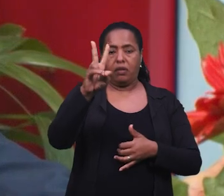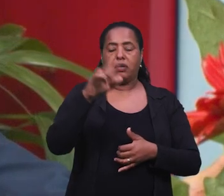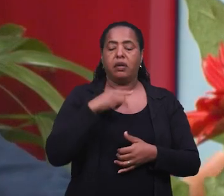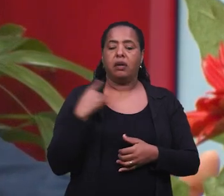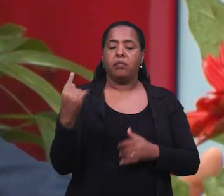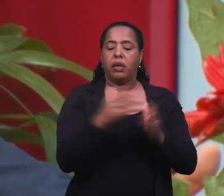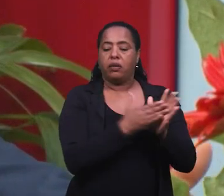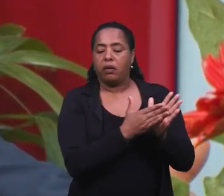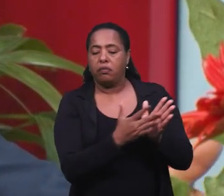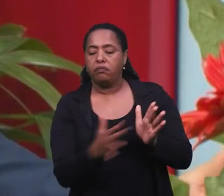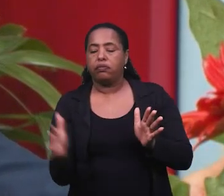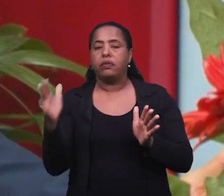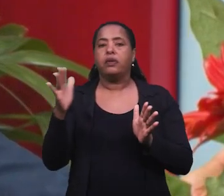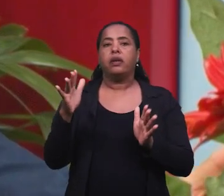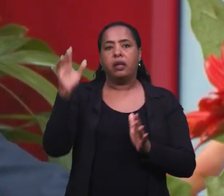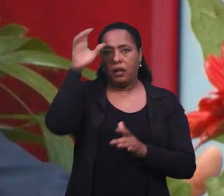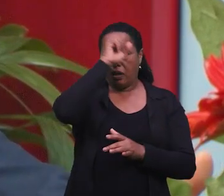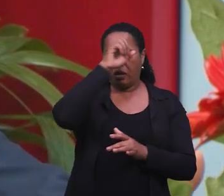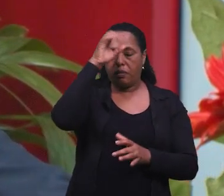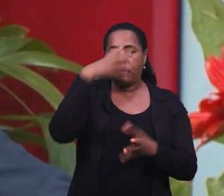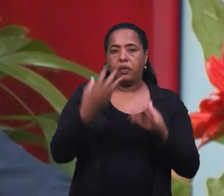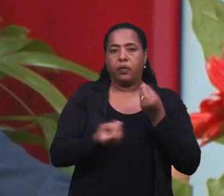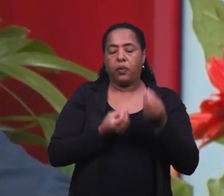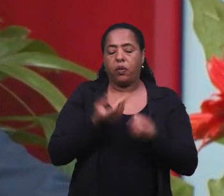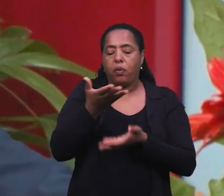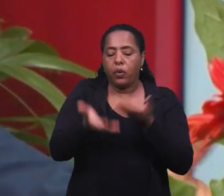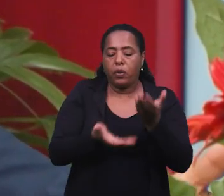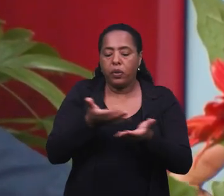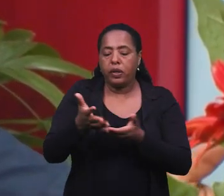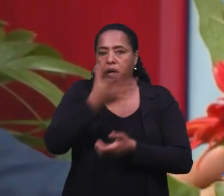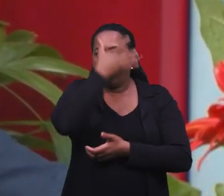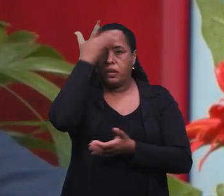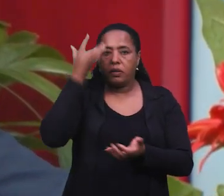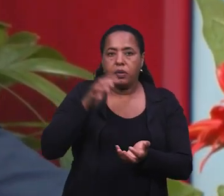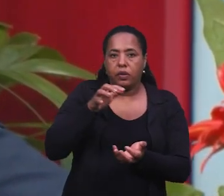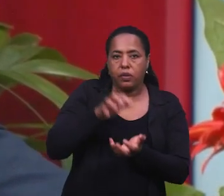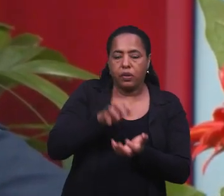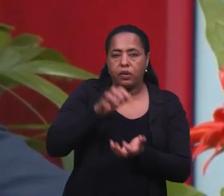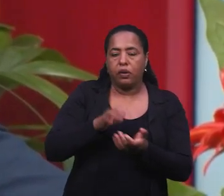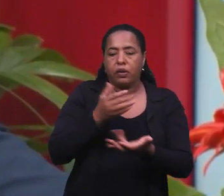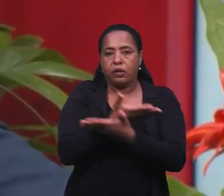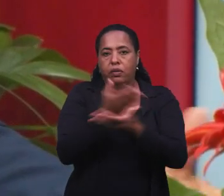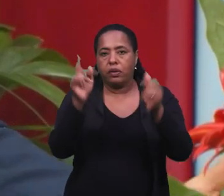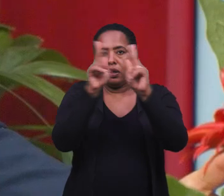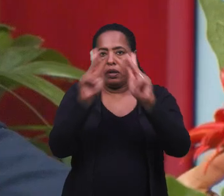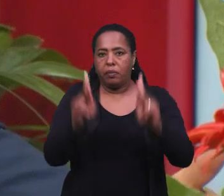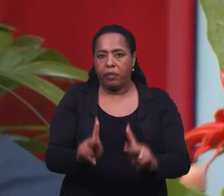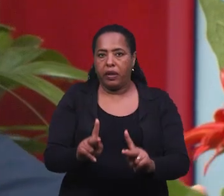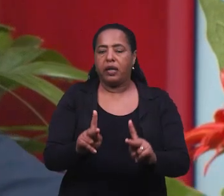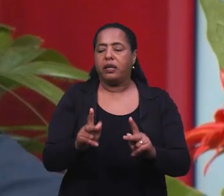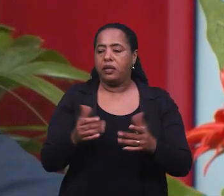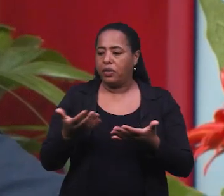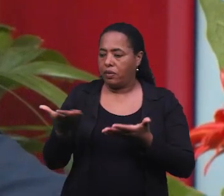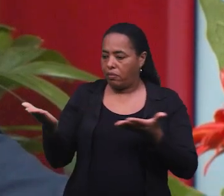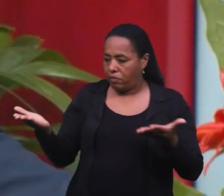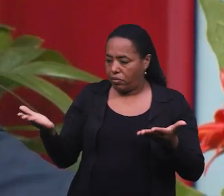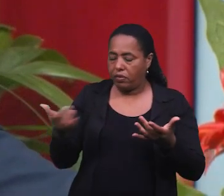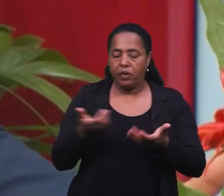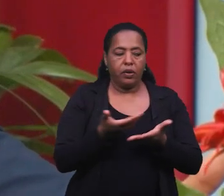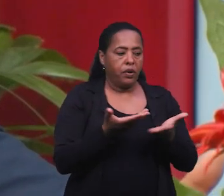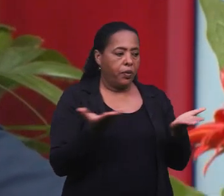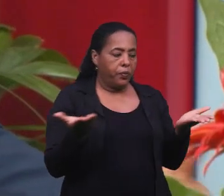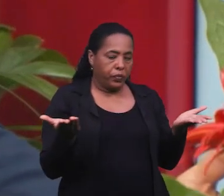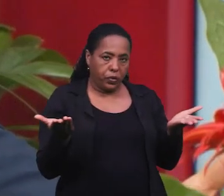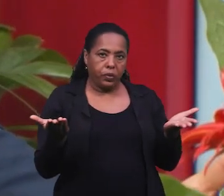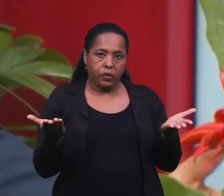que recebemos uma grande bênção de participar desse quadro e de ter tantas informações tão úteis para o nosso dia